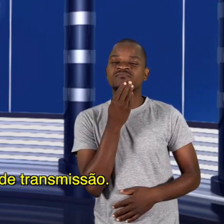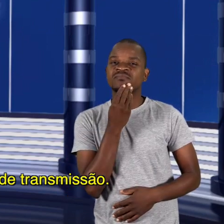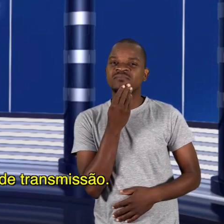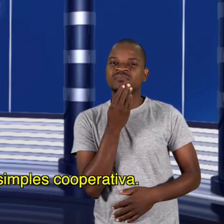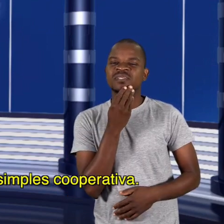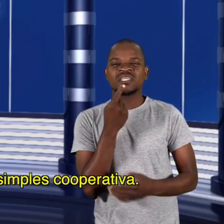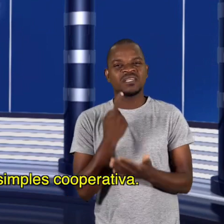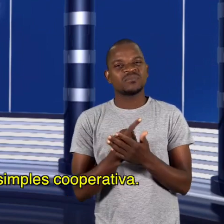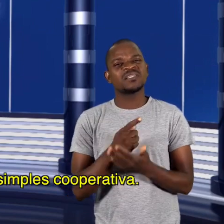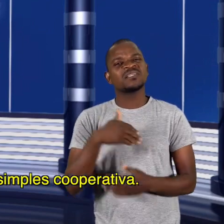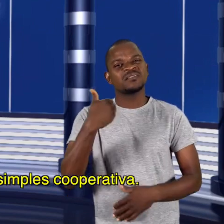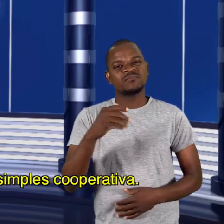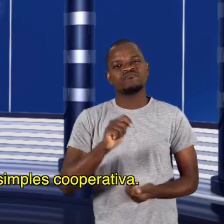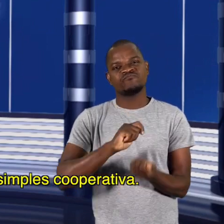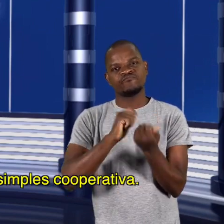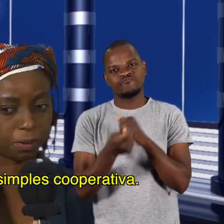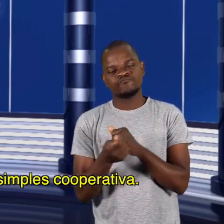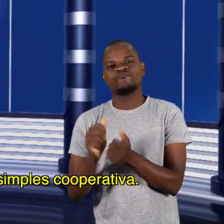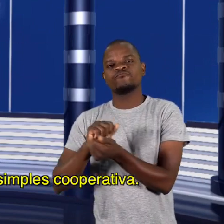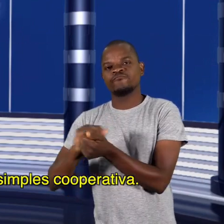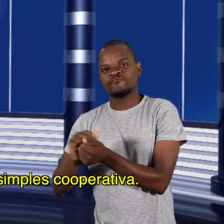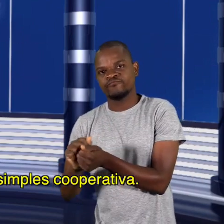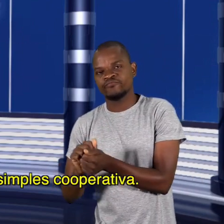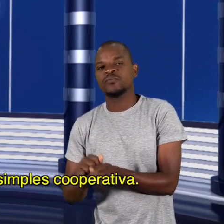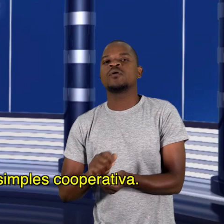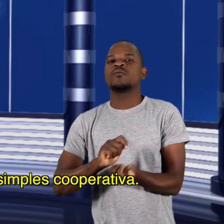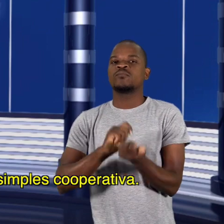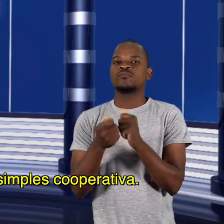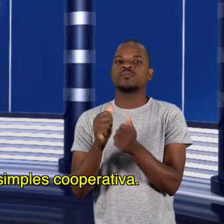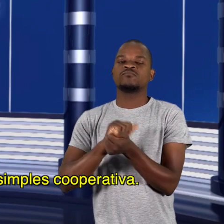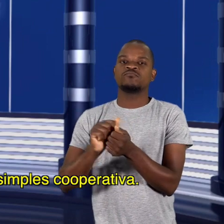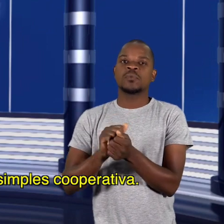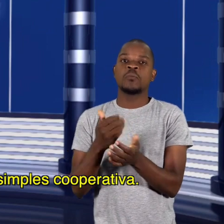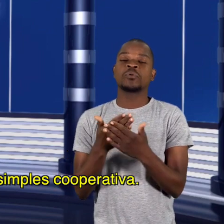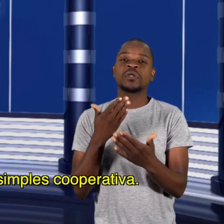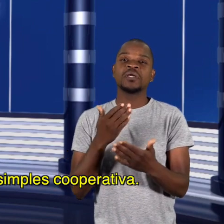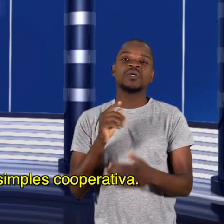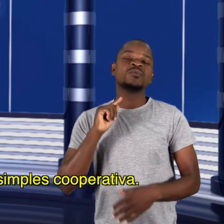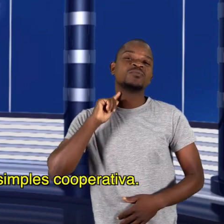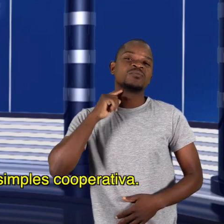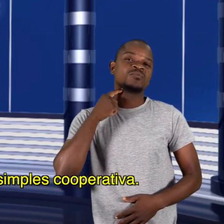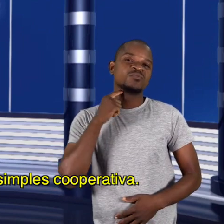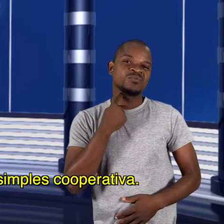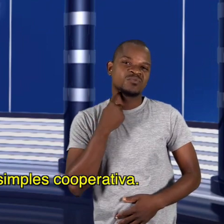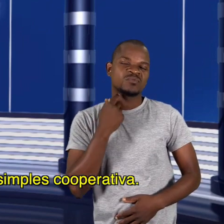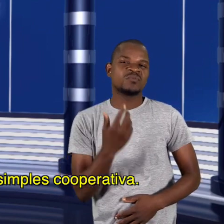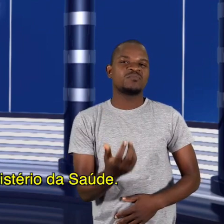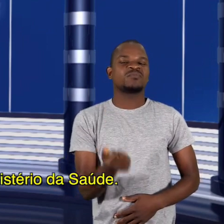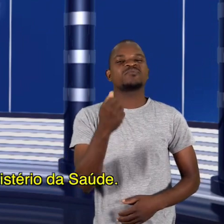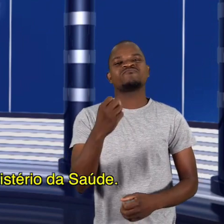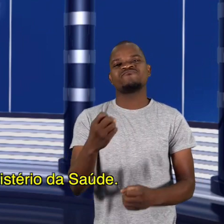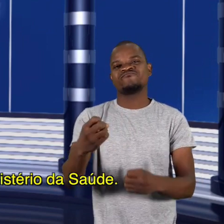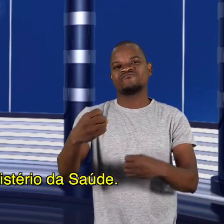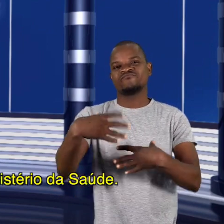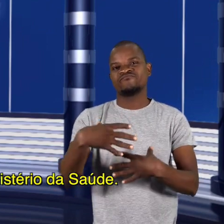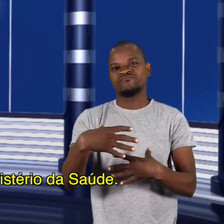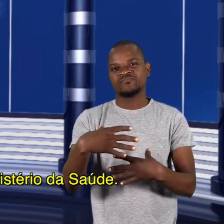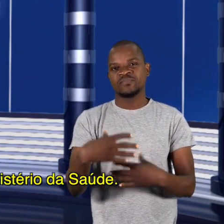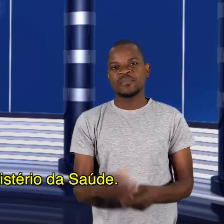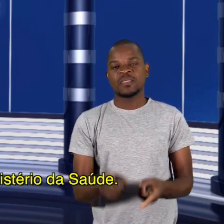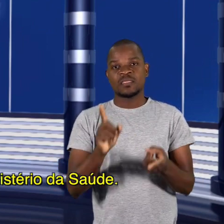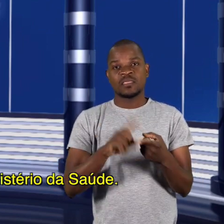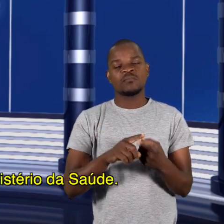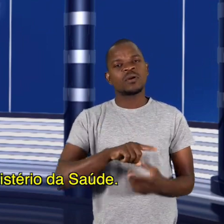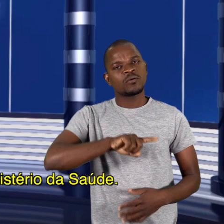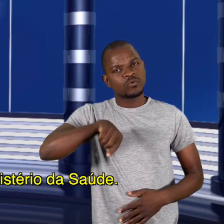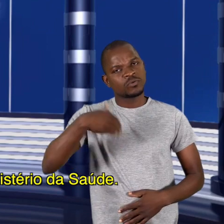de transmissão. Então, tudo isso nós estamos a explicar as mães mas é aí que eu digo nós somos uma simples cooperativa. Nós não somos, por exemplo,